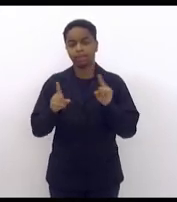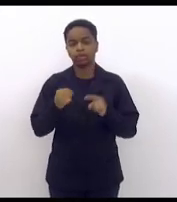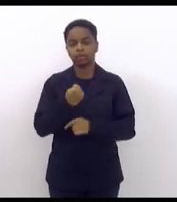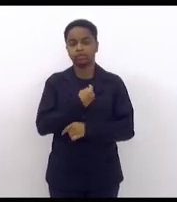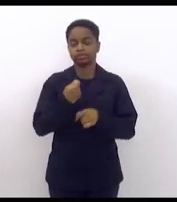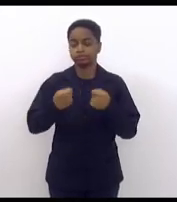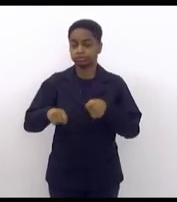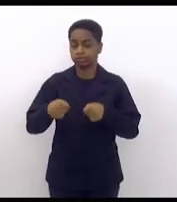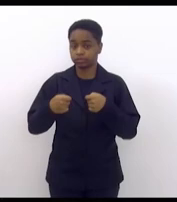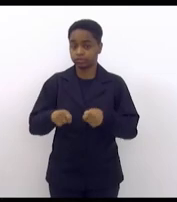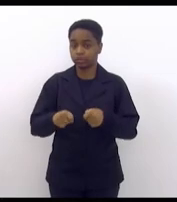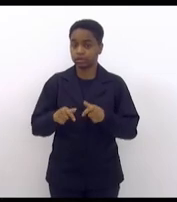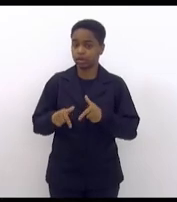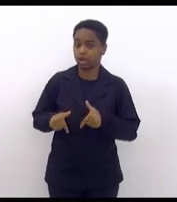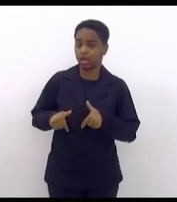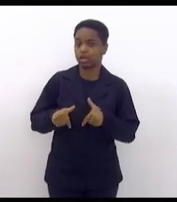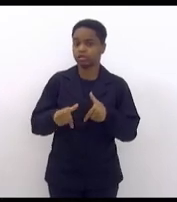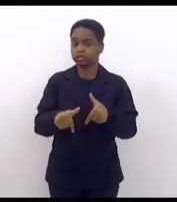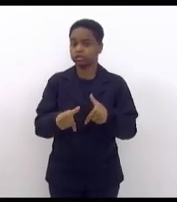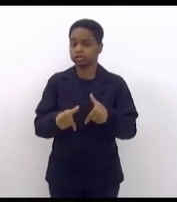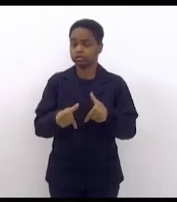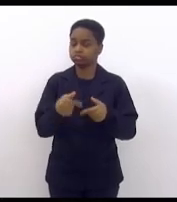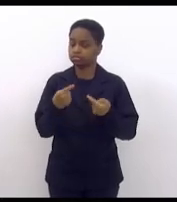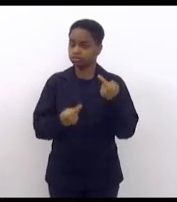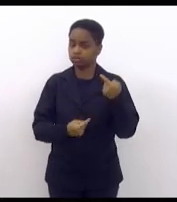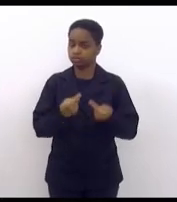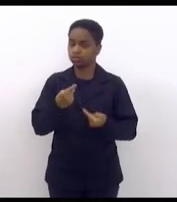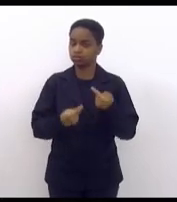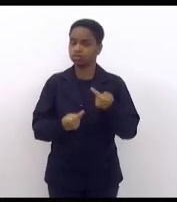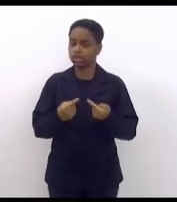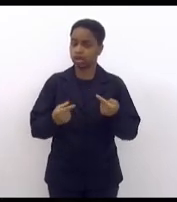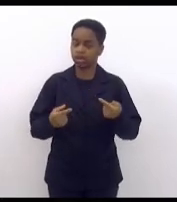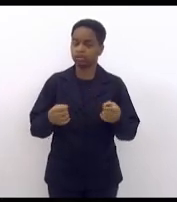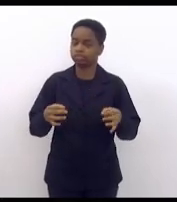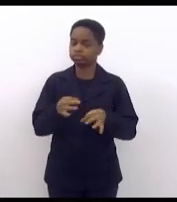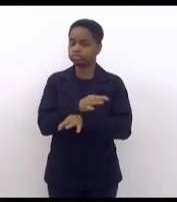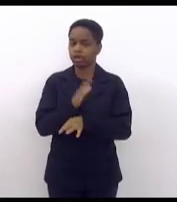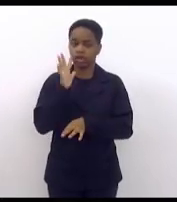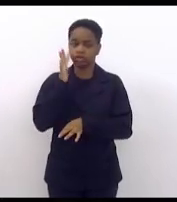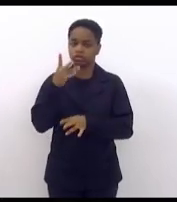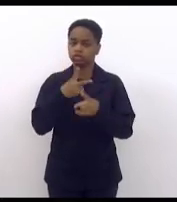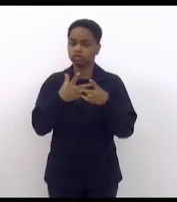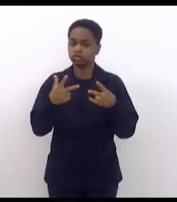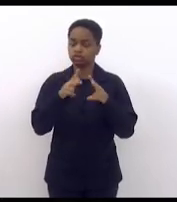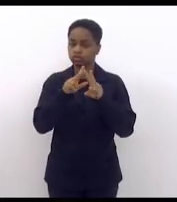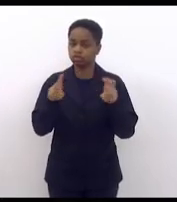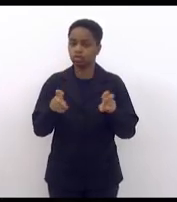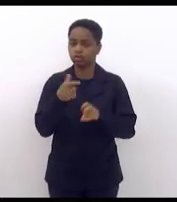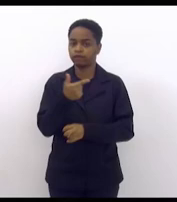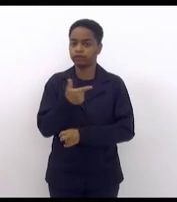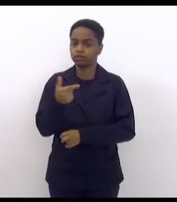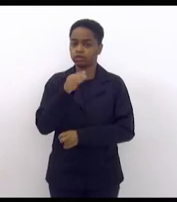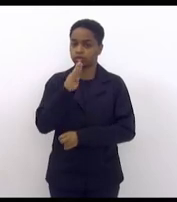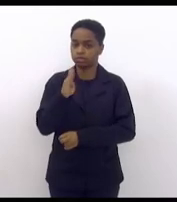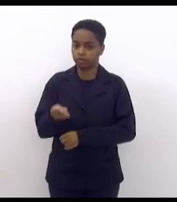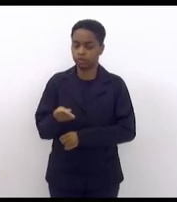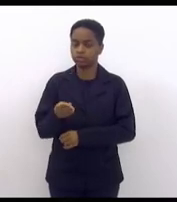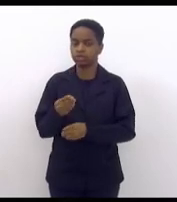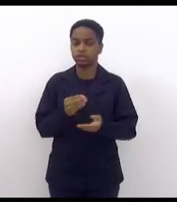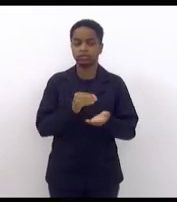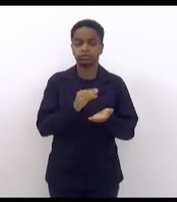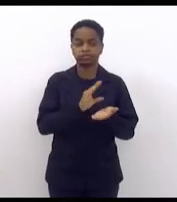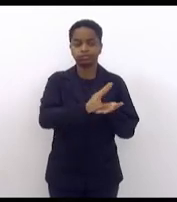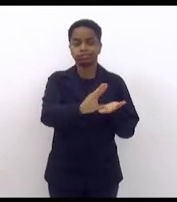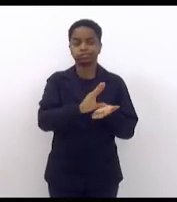precisamos enfrentar esta discussão sobre os 22 bilhões que são dados de benefícios e o governo que